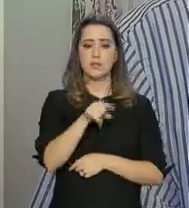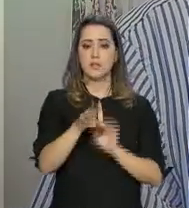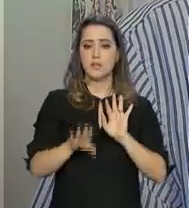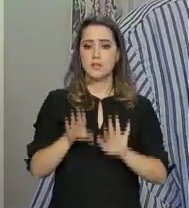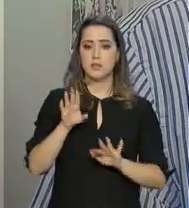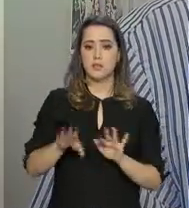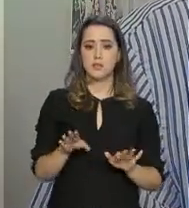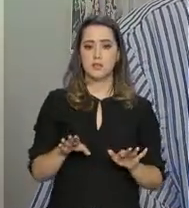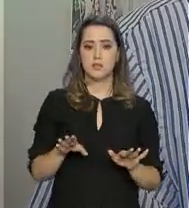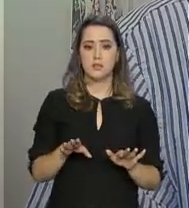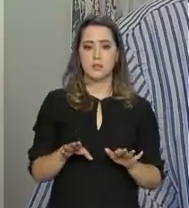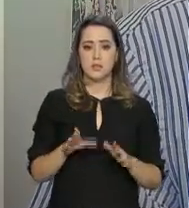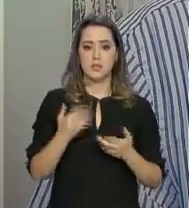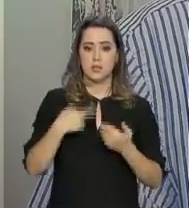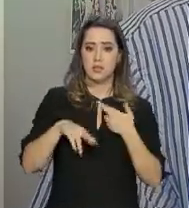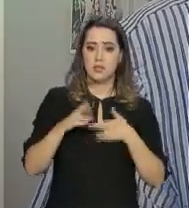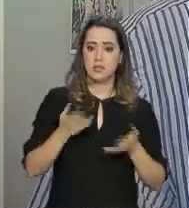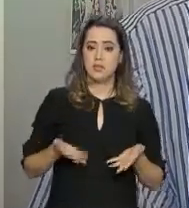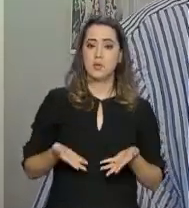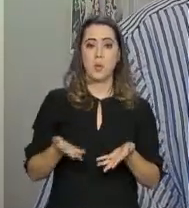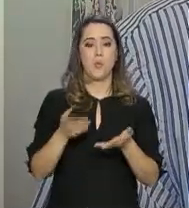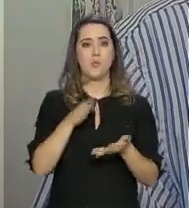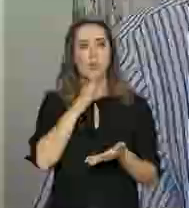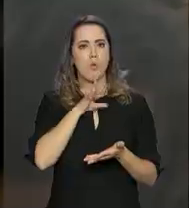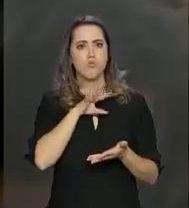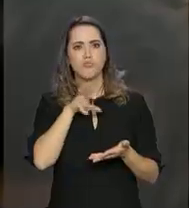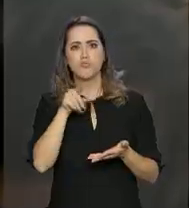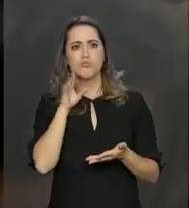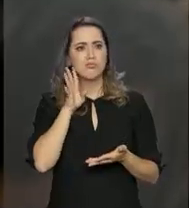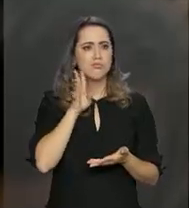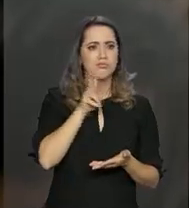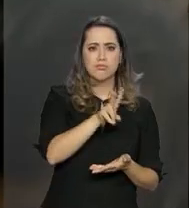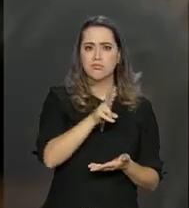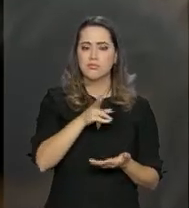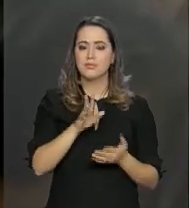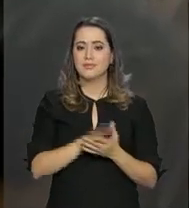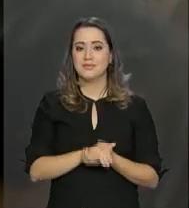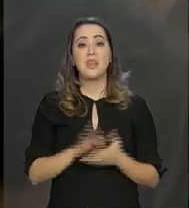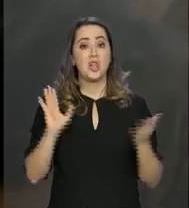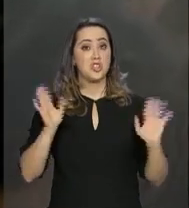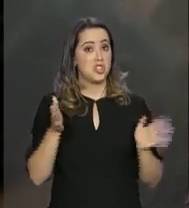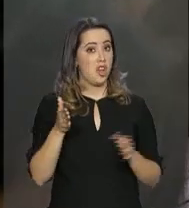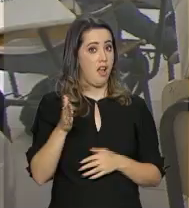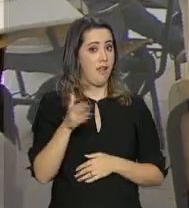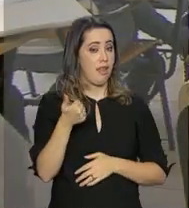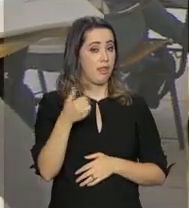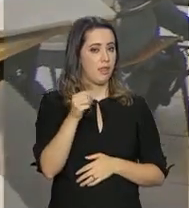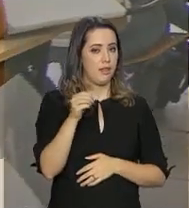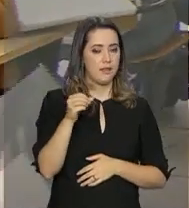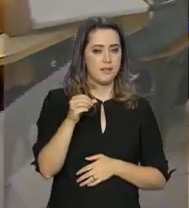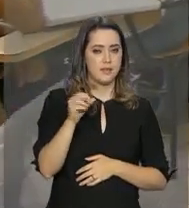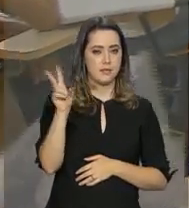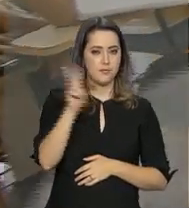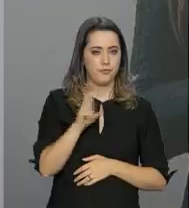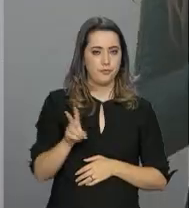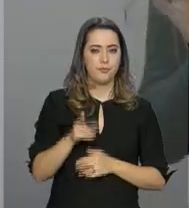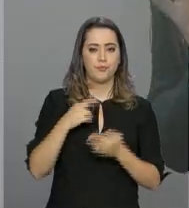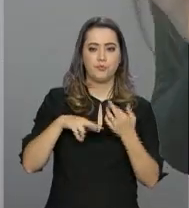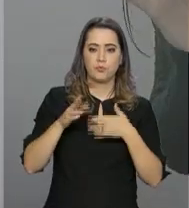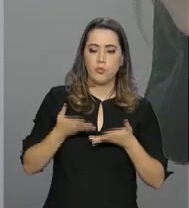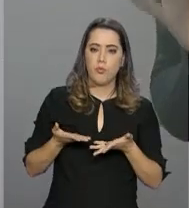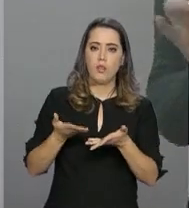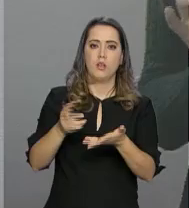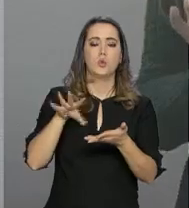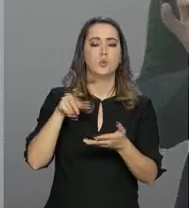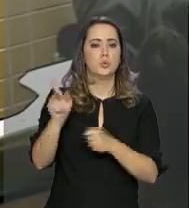acontecendo e com o prêmio isso passa a ser conhecido. O prêmio está na 11ª edição e é direcionado a todos